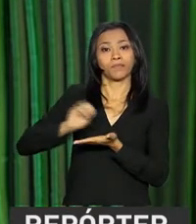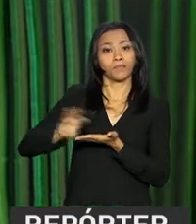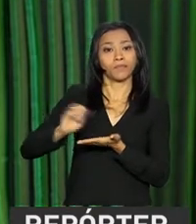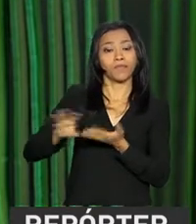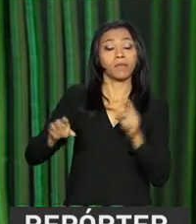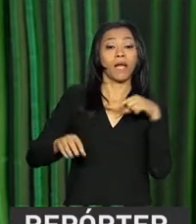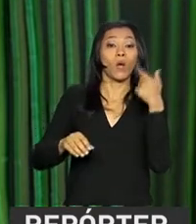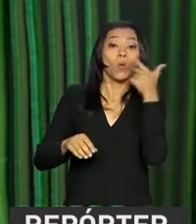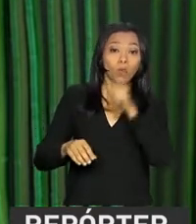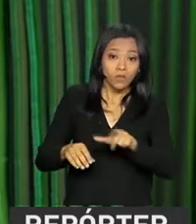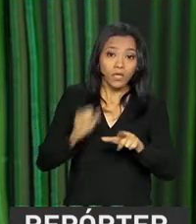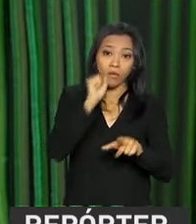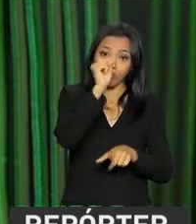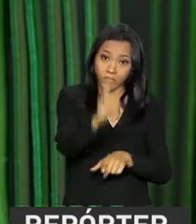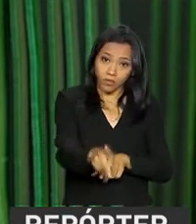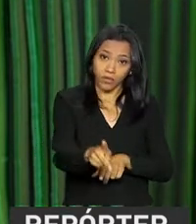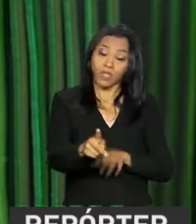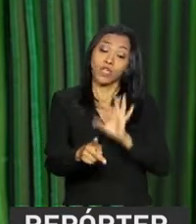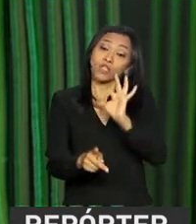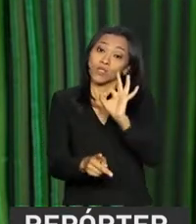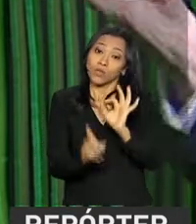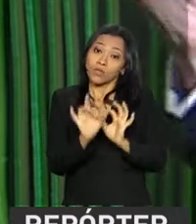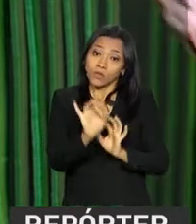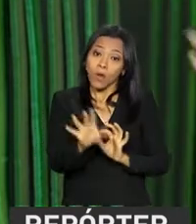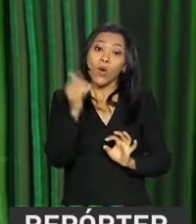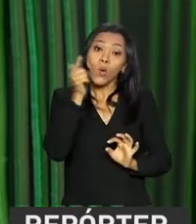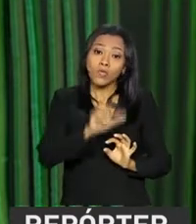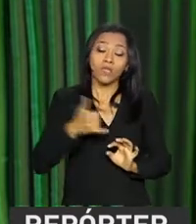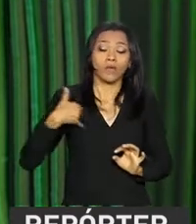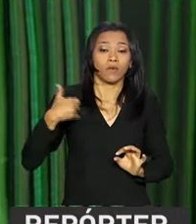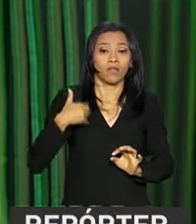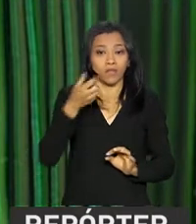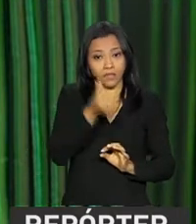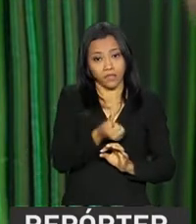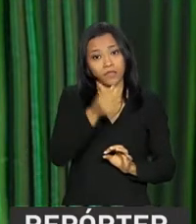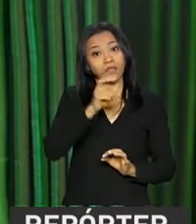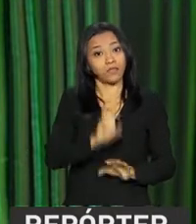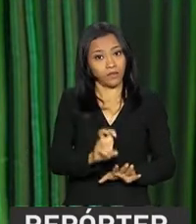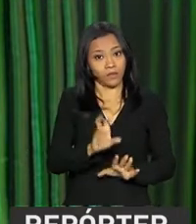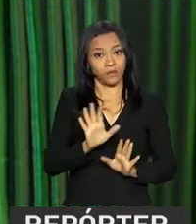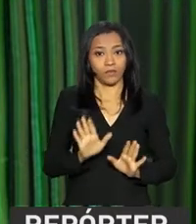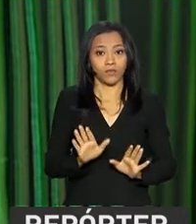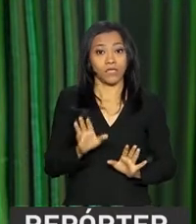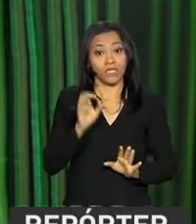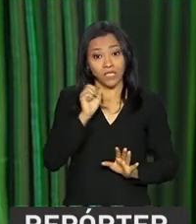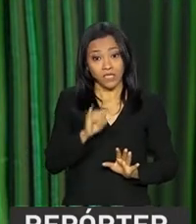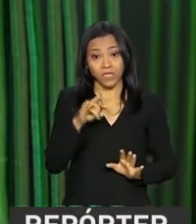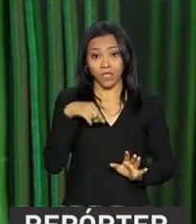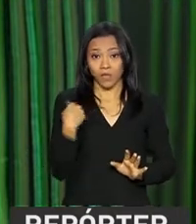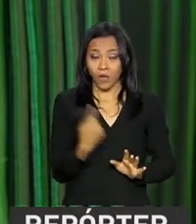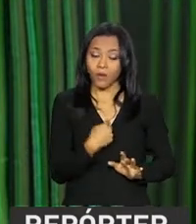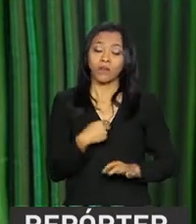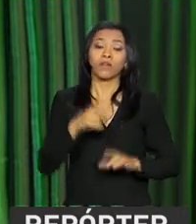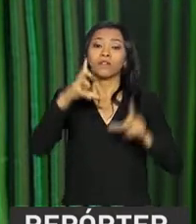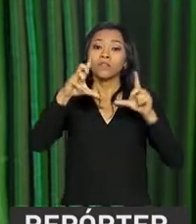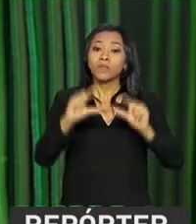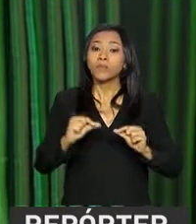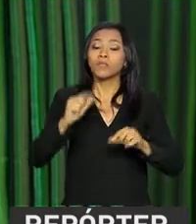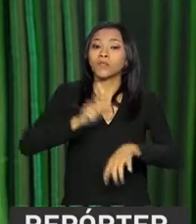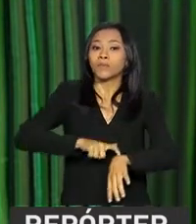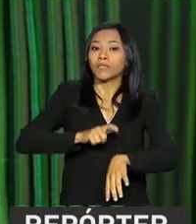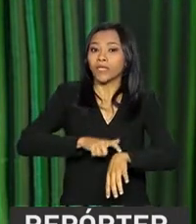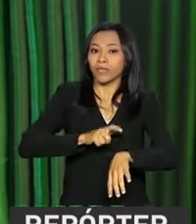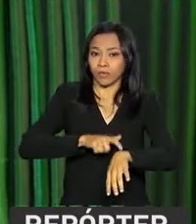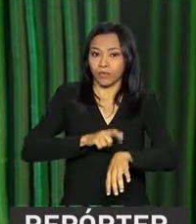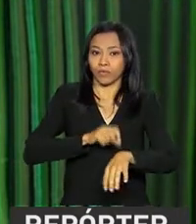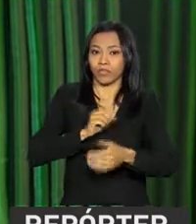aposentadoria só a alcançam com 65 anos de idade. Ora, se nós diminuirmos o tempo de contribuição para